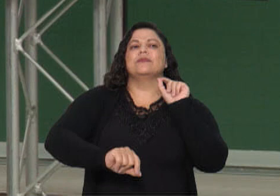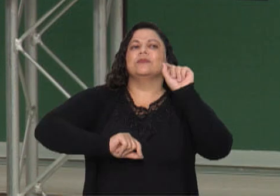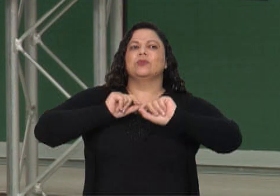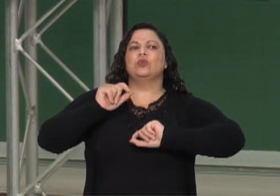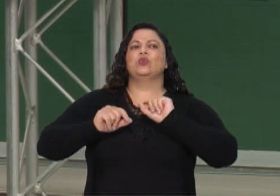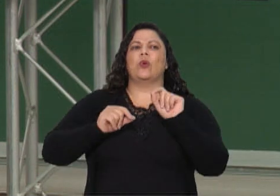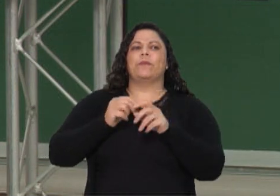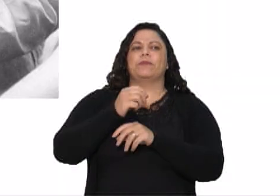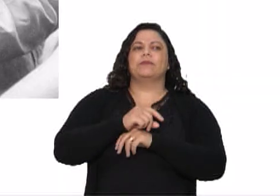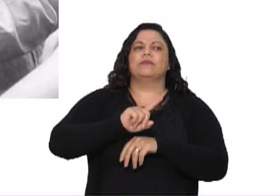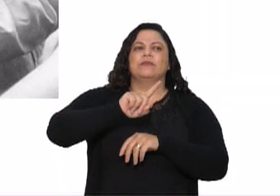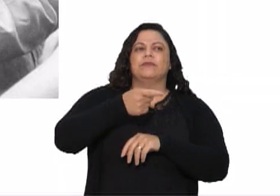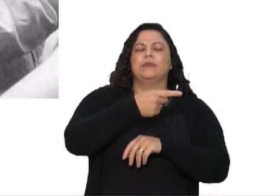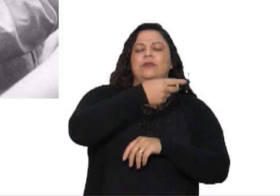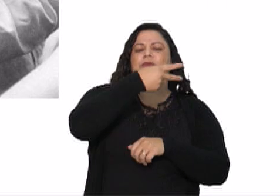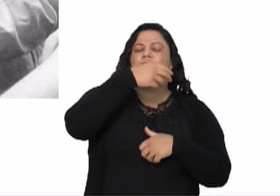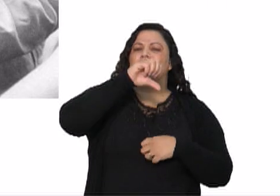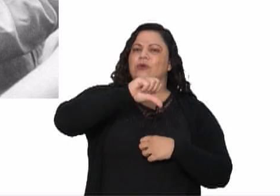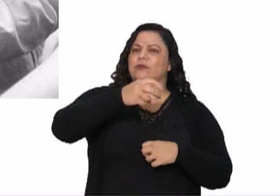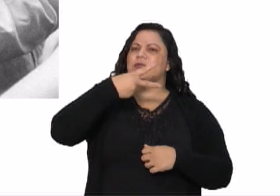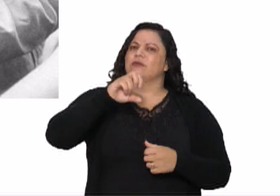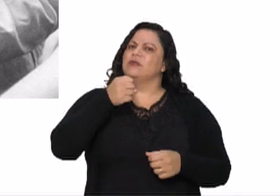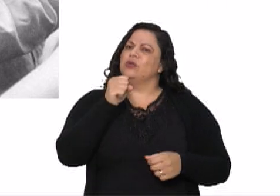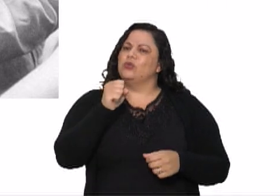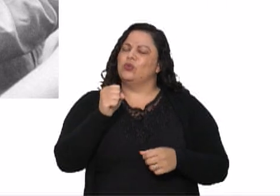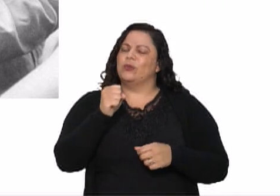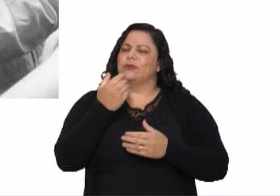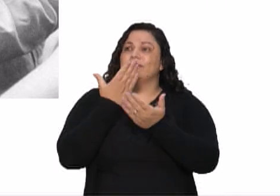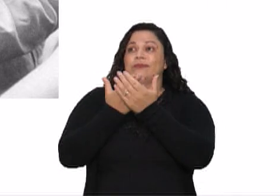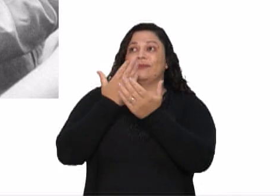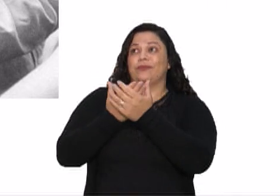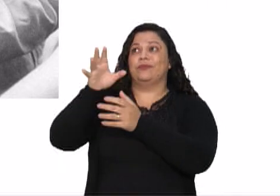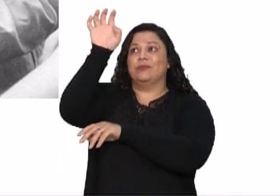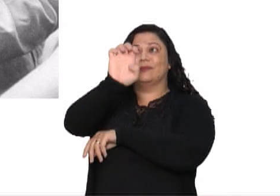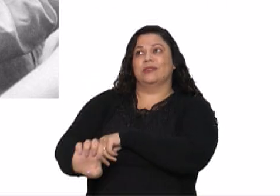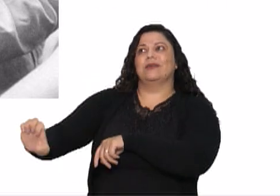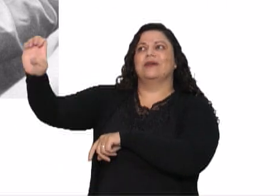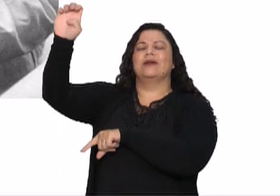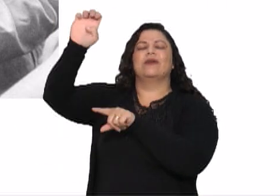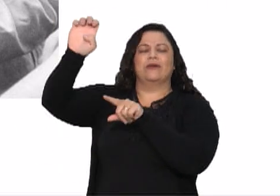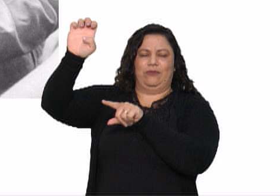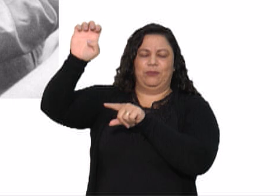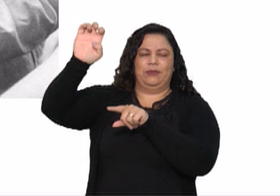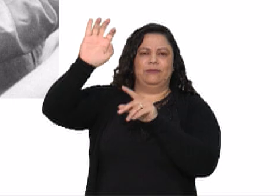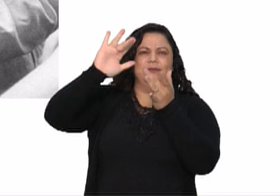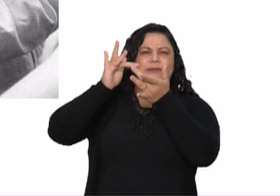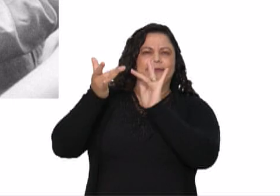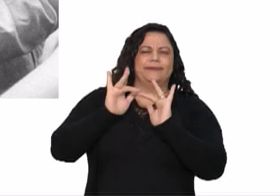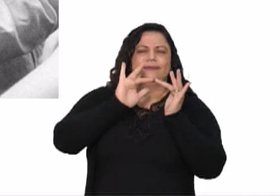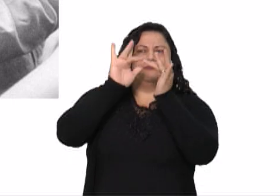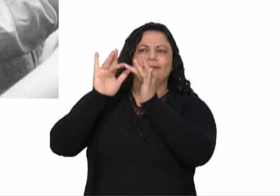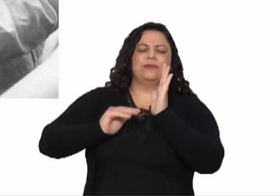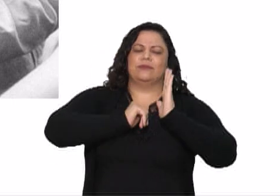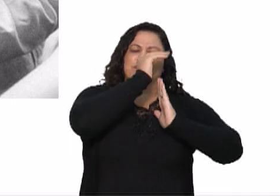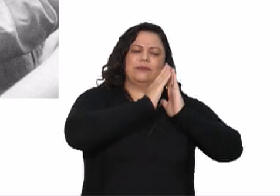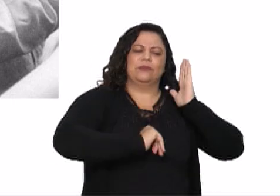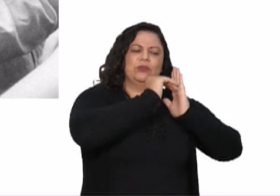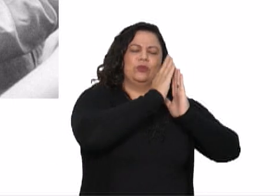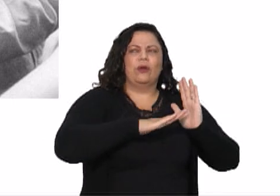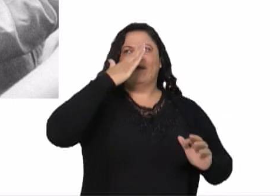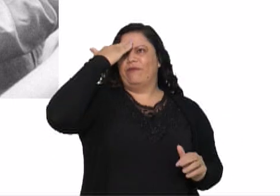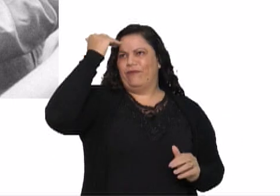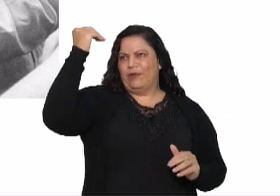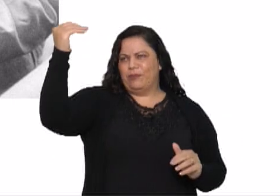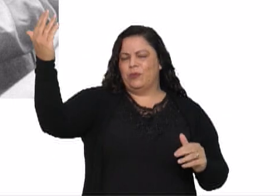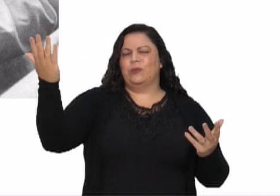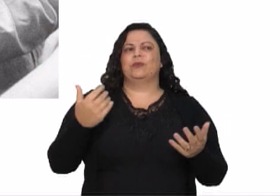e em 1928 foi estudar na Europa, né, entrando em contato com pintores importantes da época. A